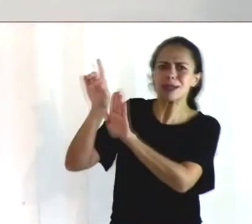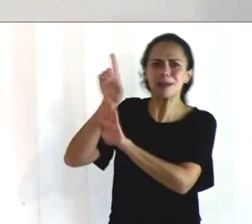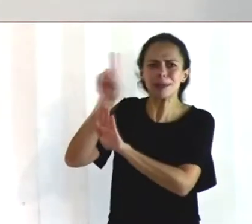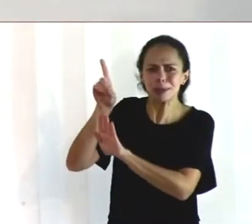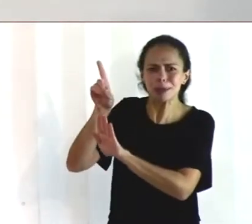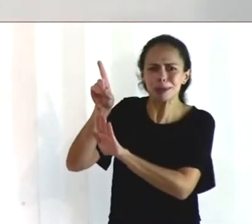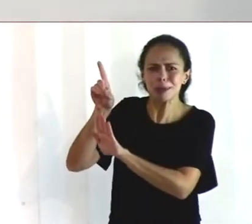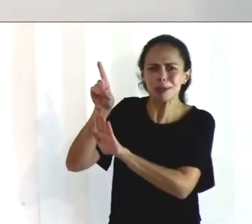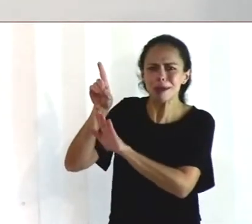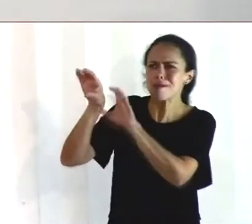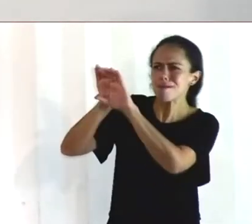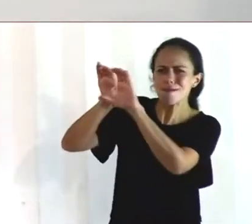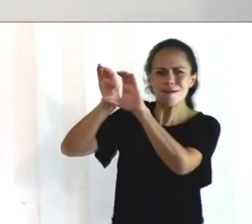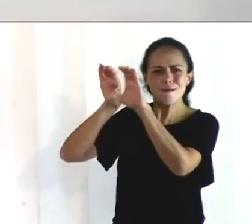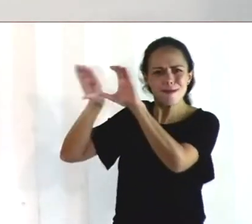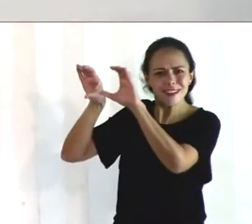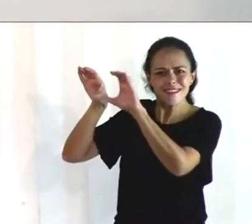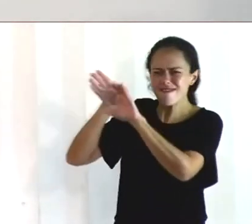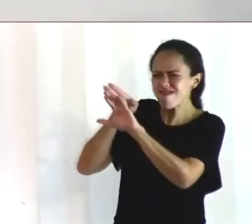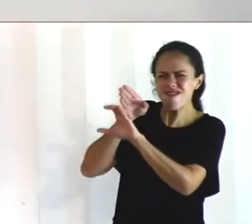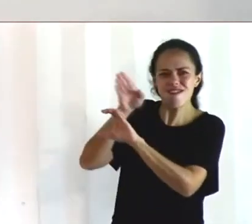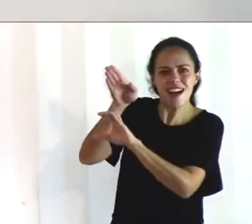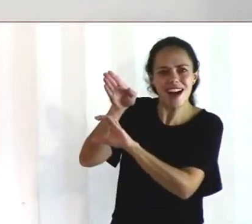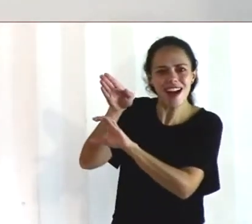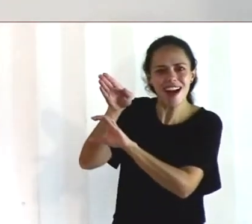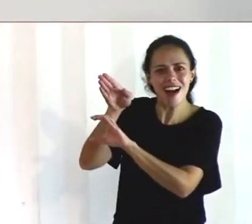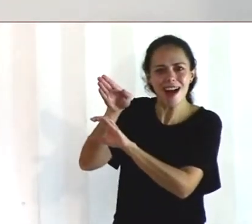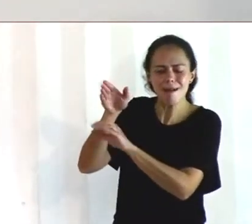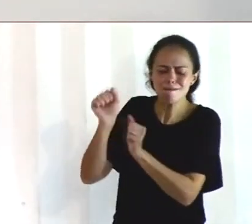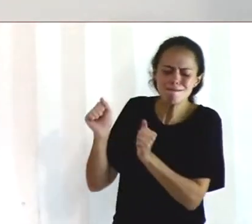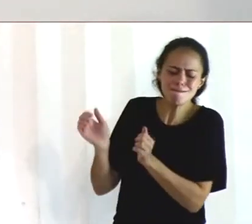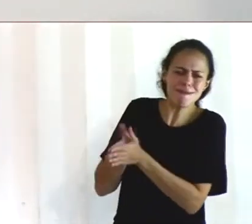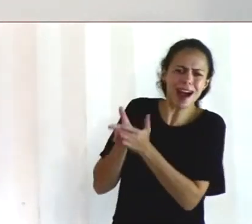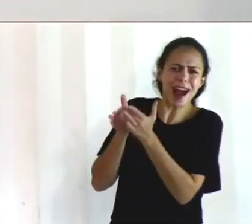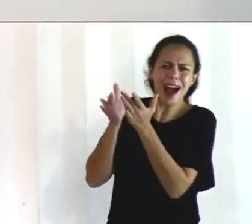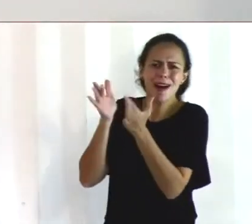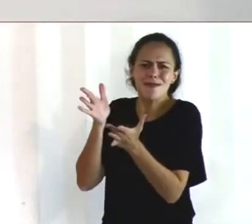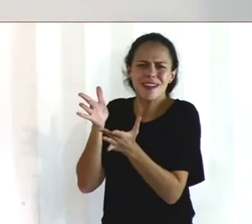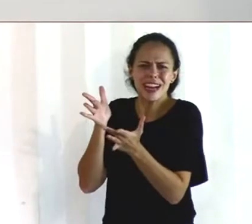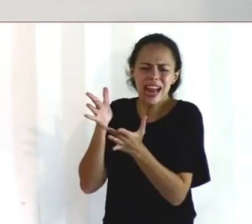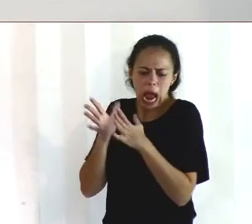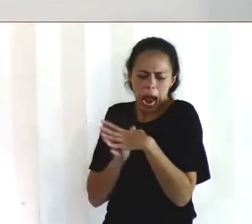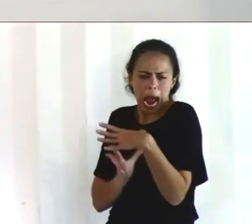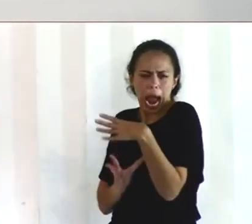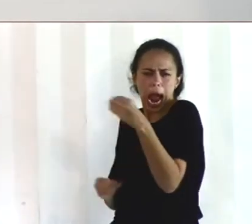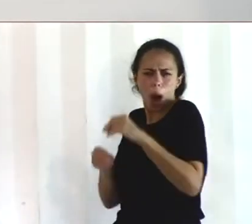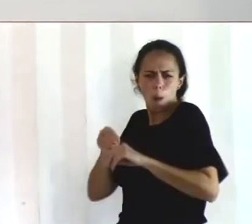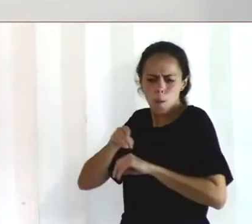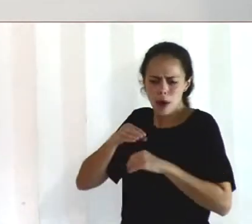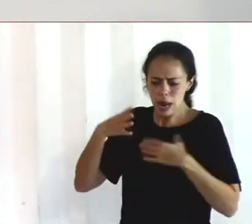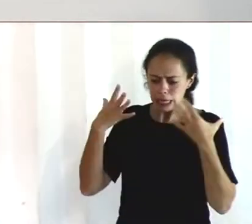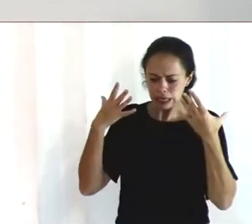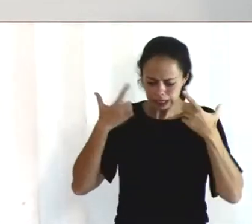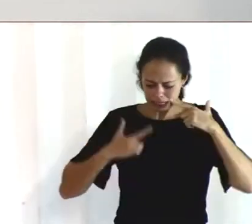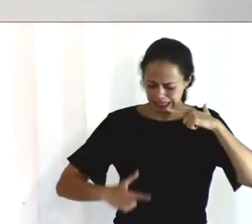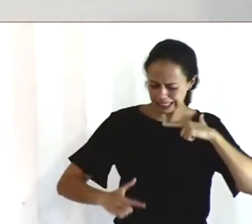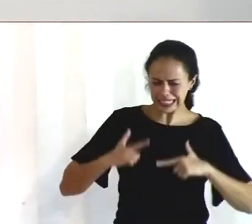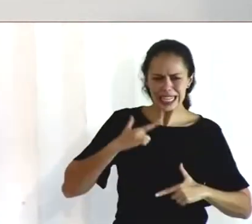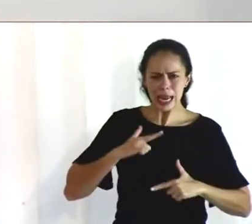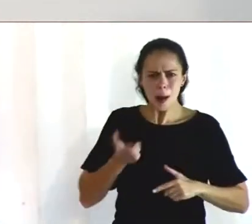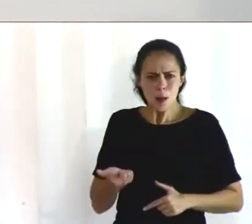desfrutando da presença do Pai. Me permitam aplicar de uma maneira muito simples,